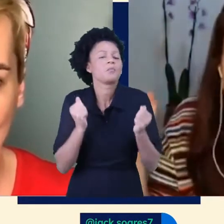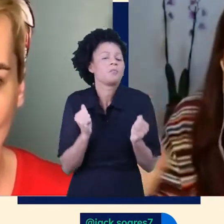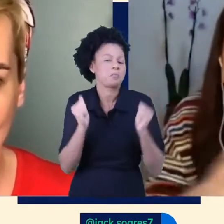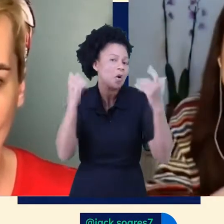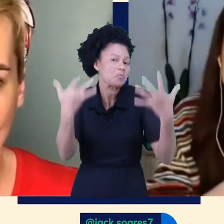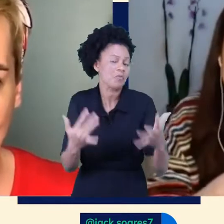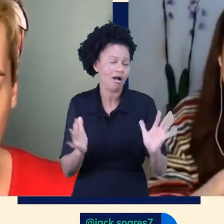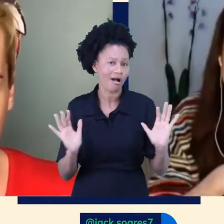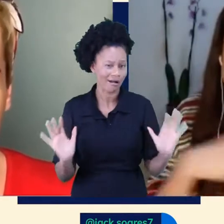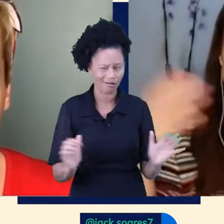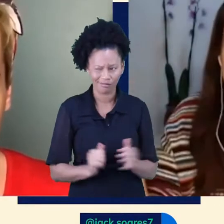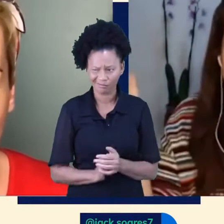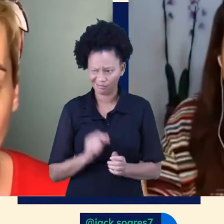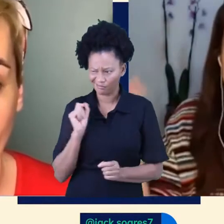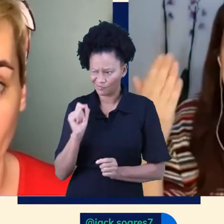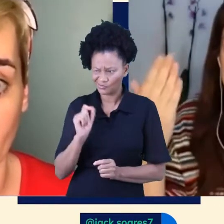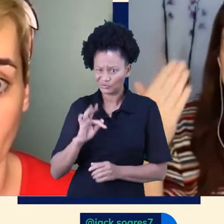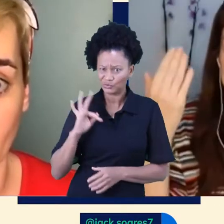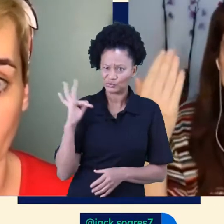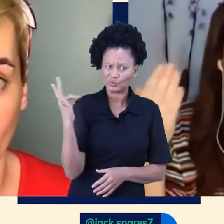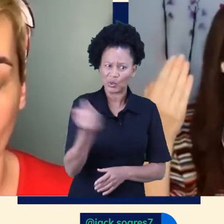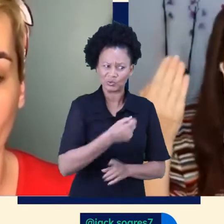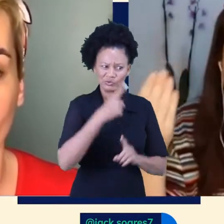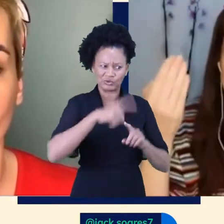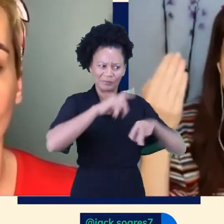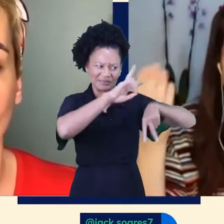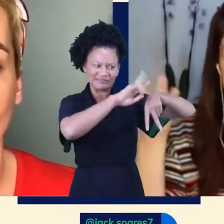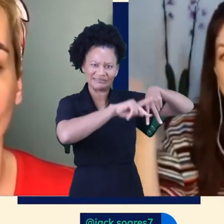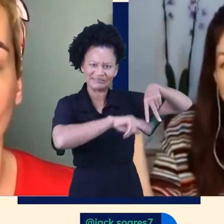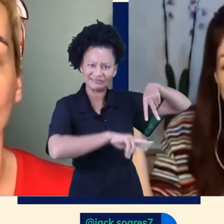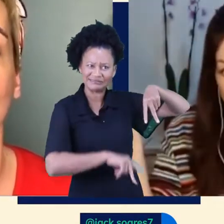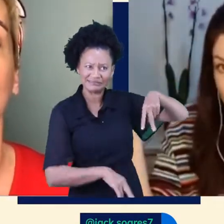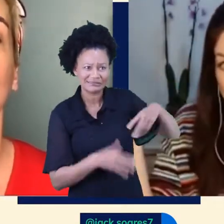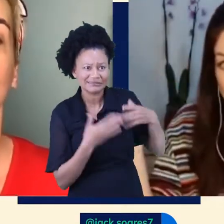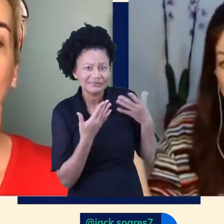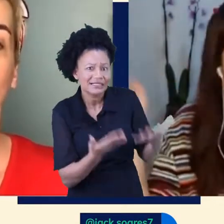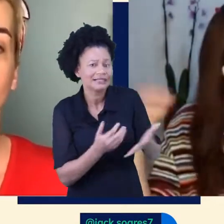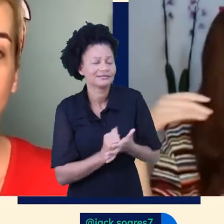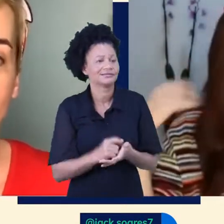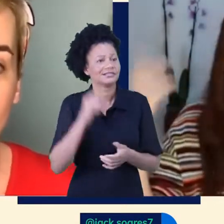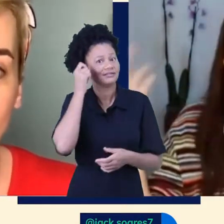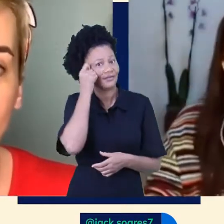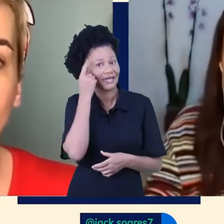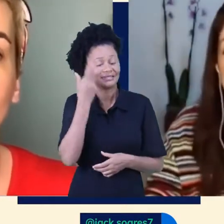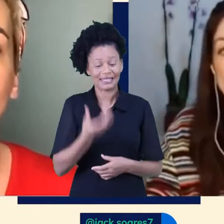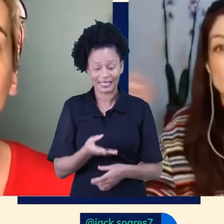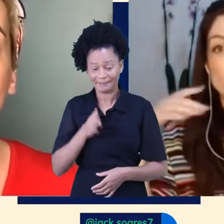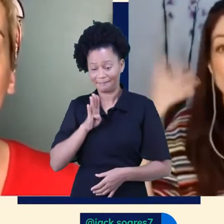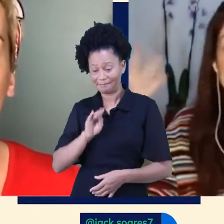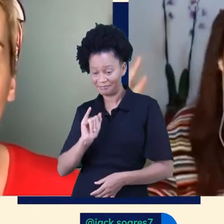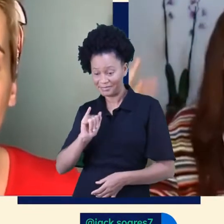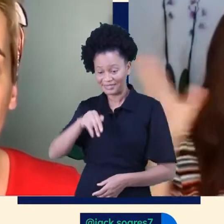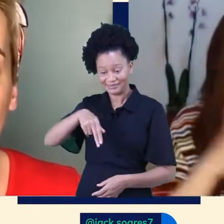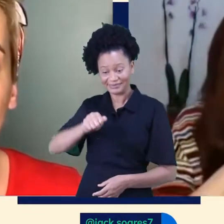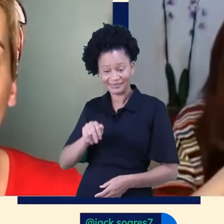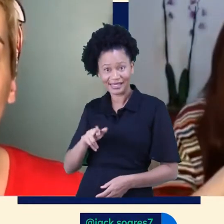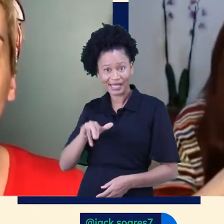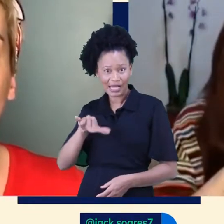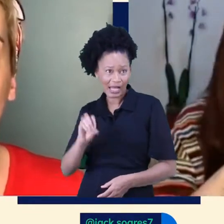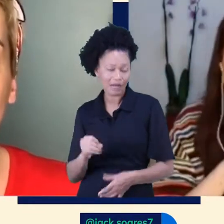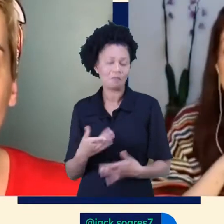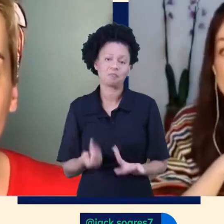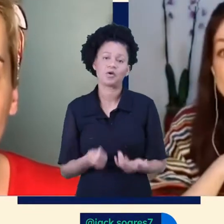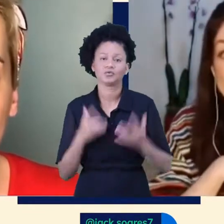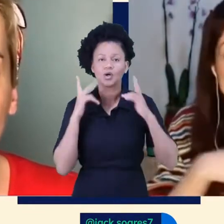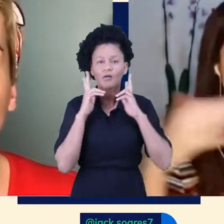são todos esses gêneros? Mas são pessoas que não seguem essa ideia binária, né? Que pode ser que tenha um cabelo curto e às vezes